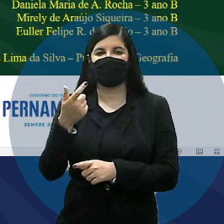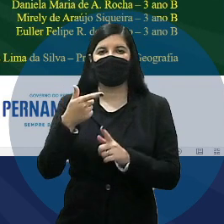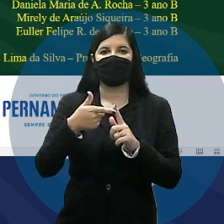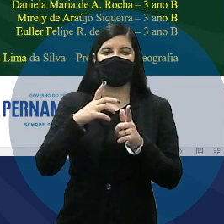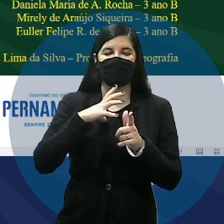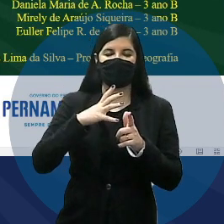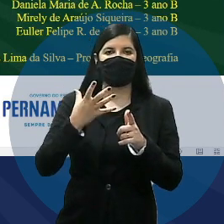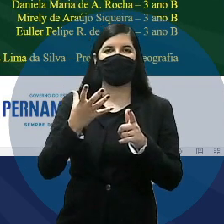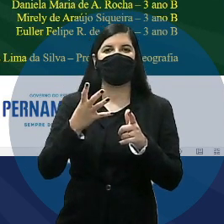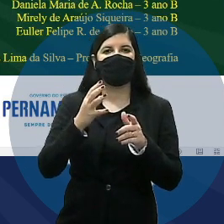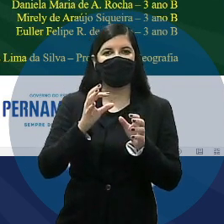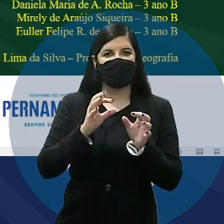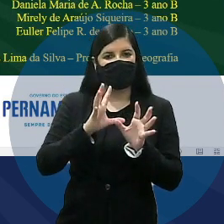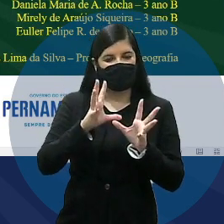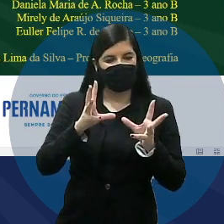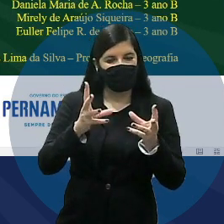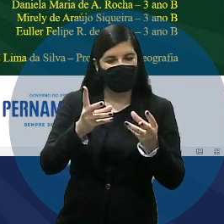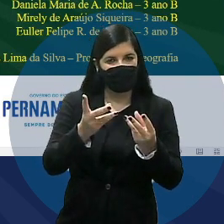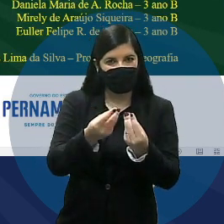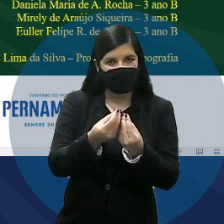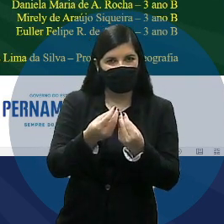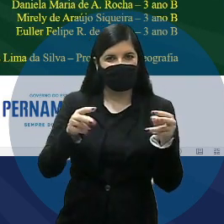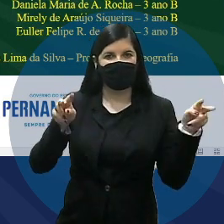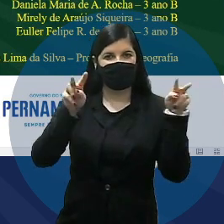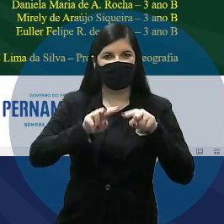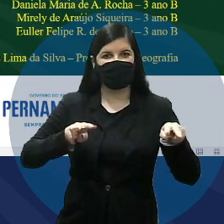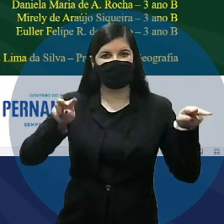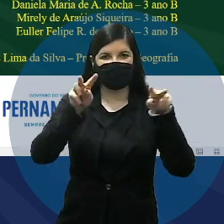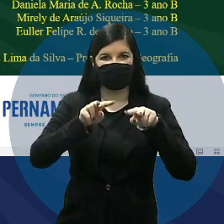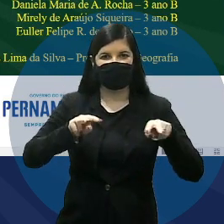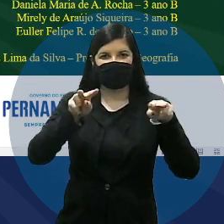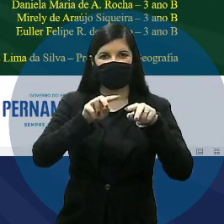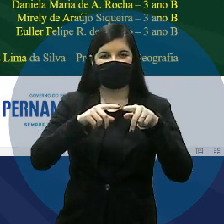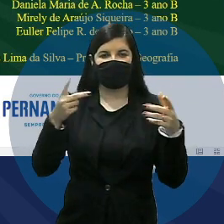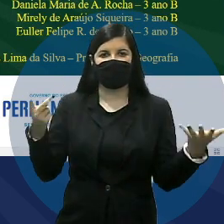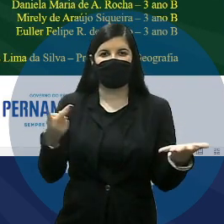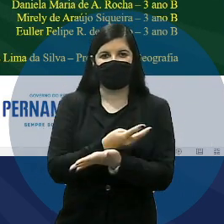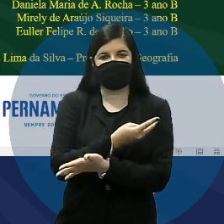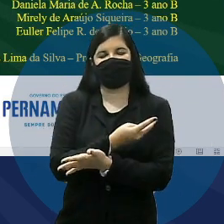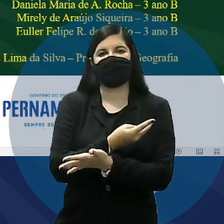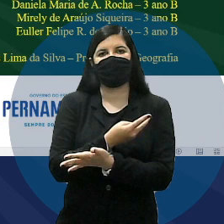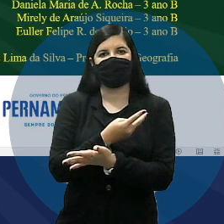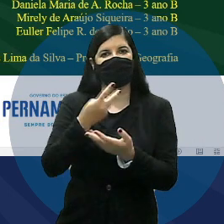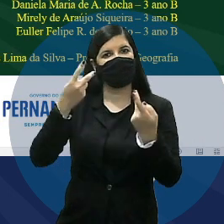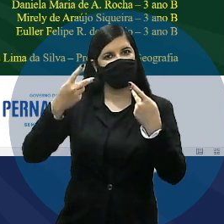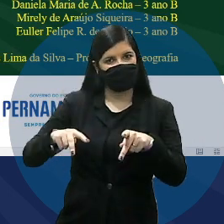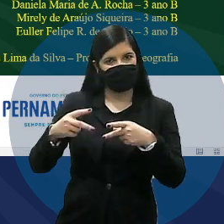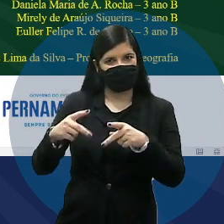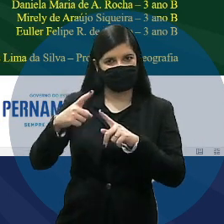desmistificação de estereótipos, a visão errada sobre esse bioma.